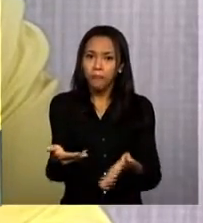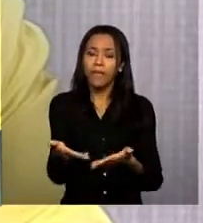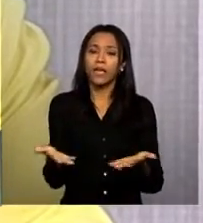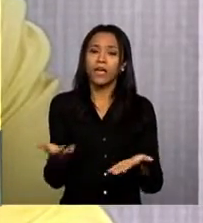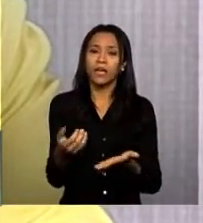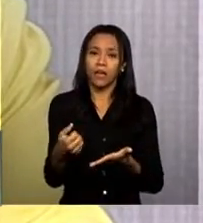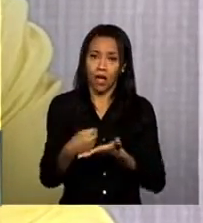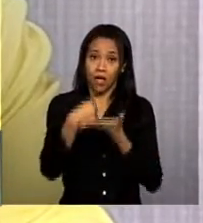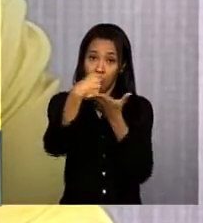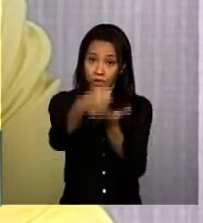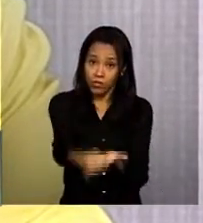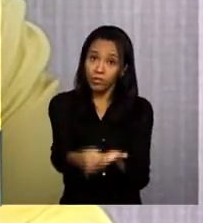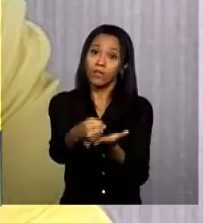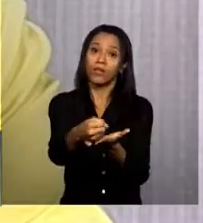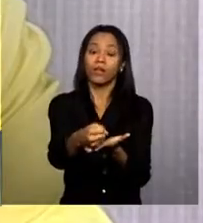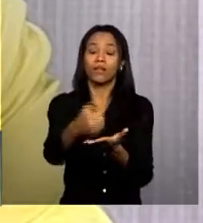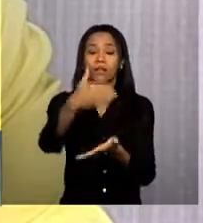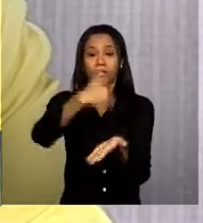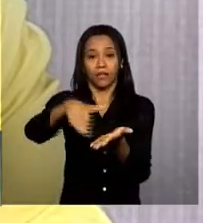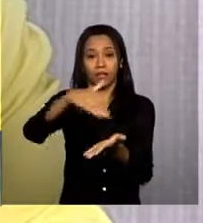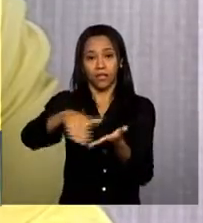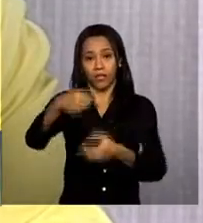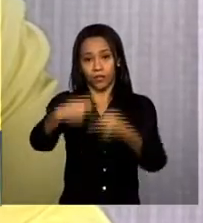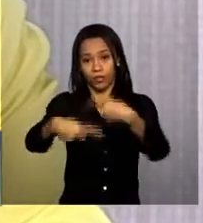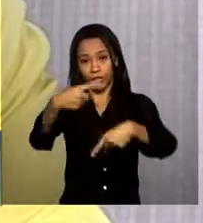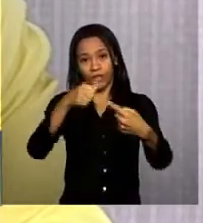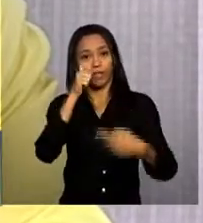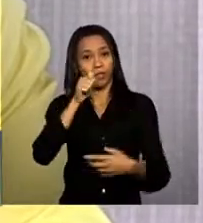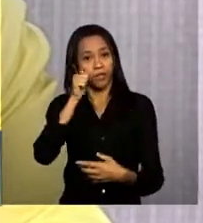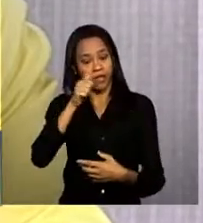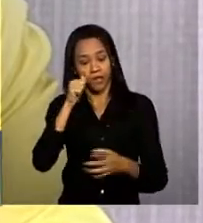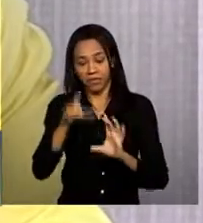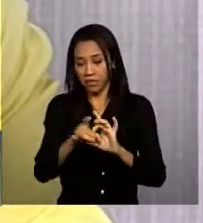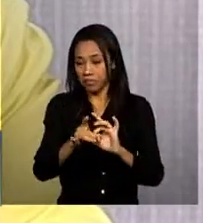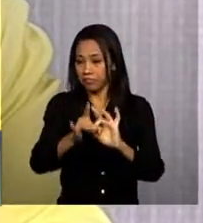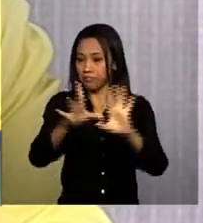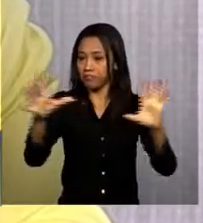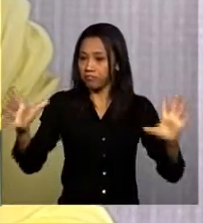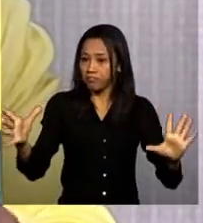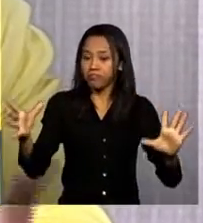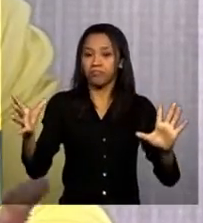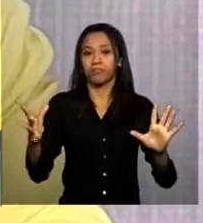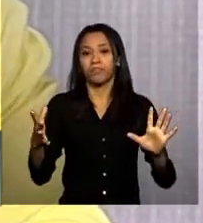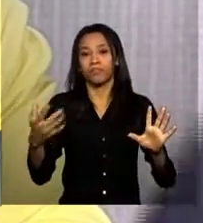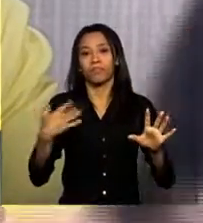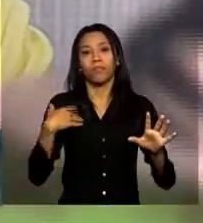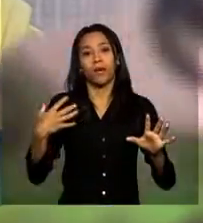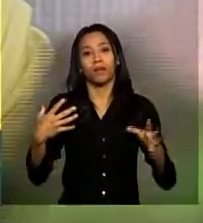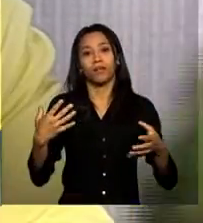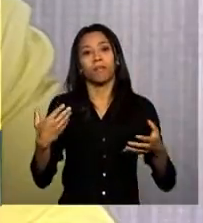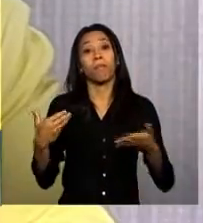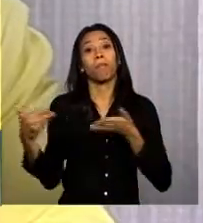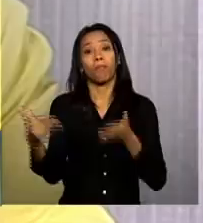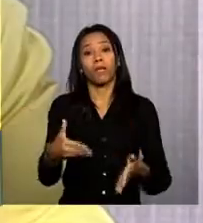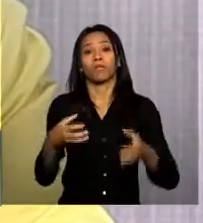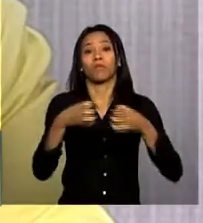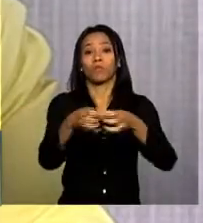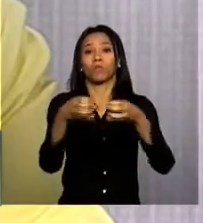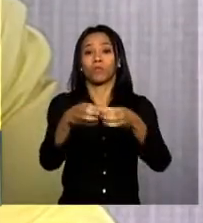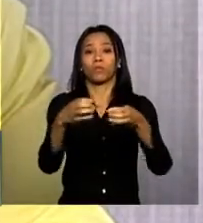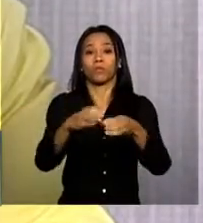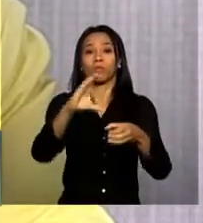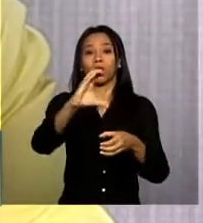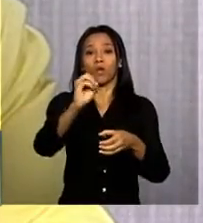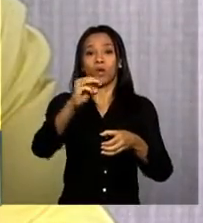a Secretaria de Políticas para as Mulheres está aqui à disposição para compor esse grupo, essa comissão, com